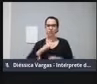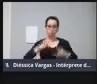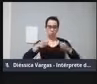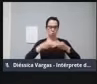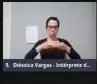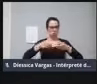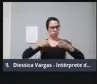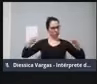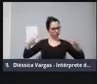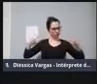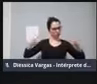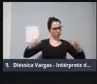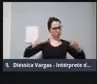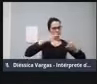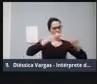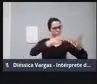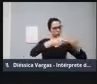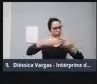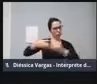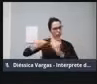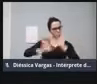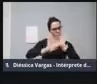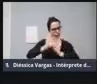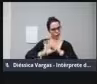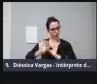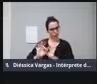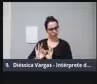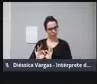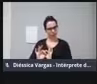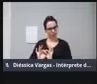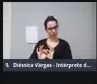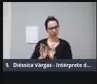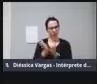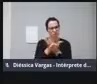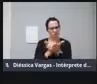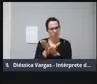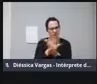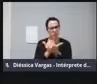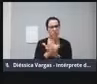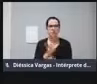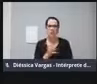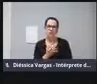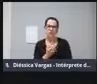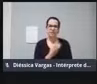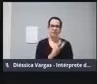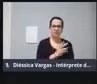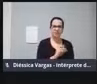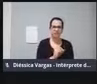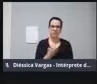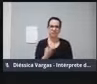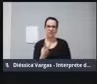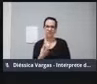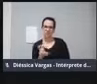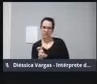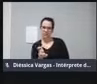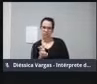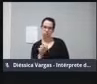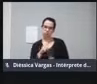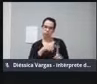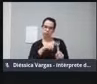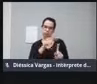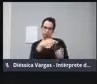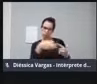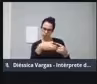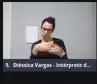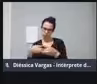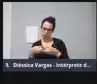E os insetos, então, eles são divididos em mais ou menos de 30, 35 ordens. E aí, o nosso livro,